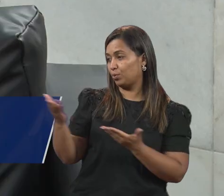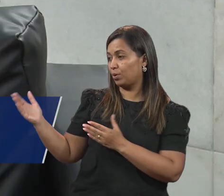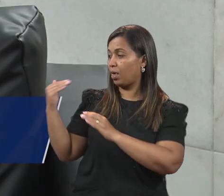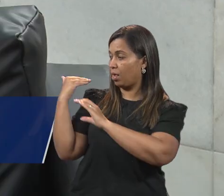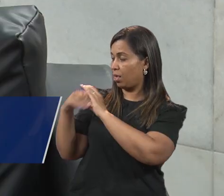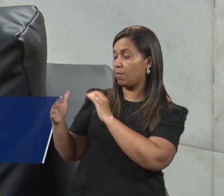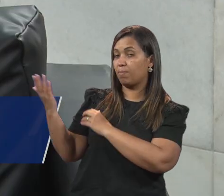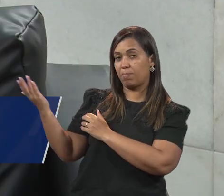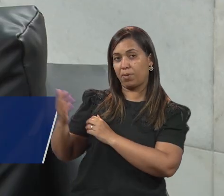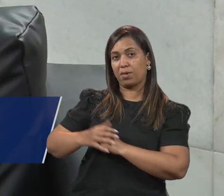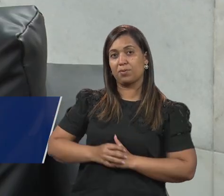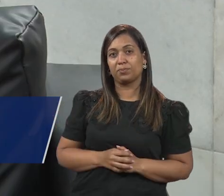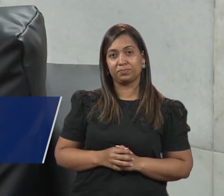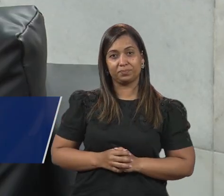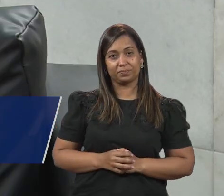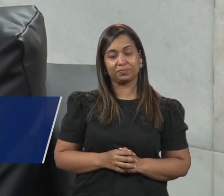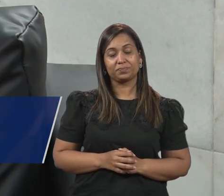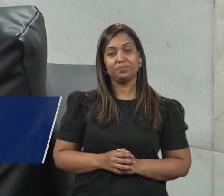e-mail é